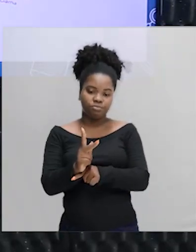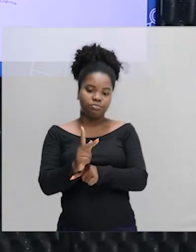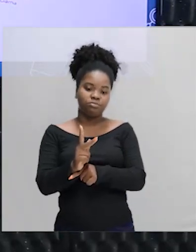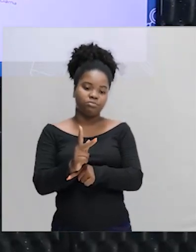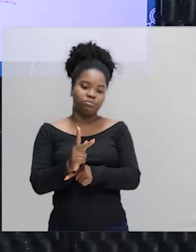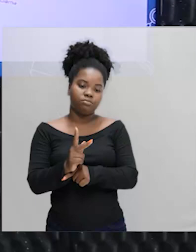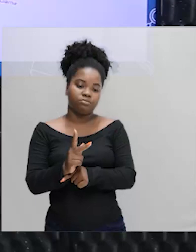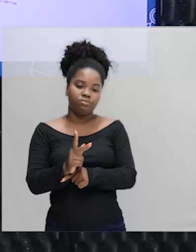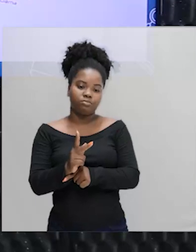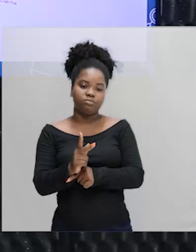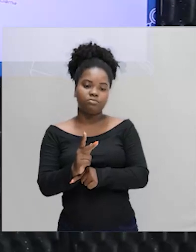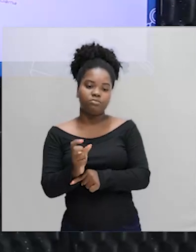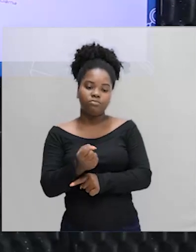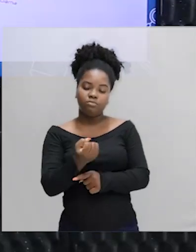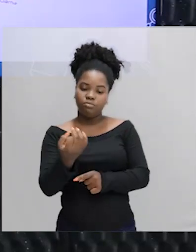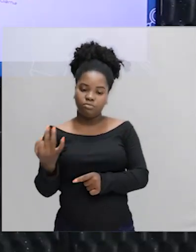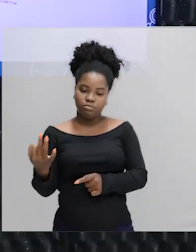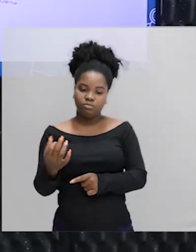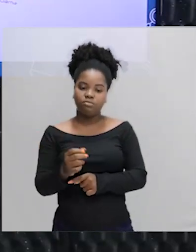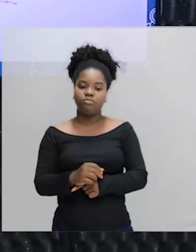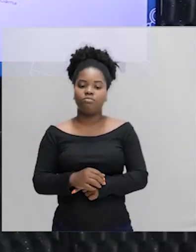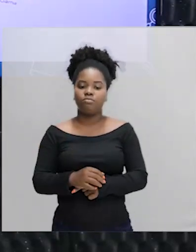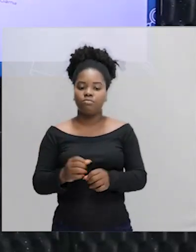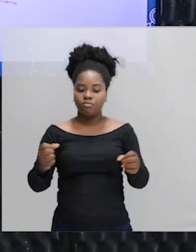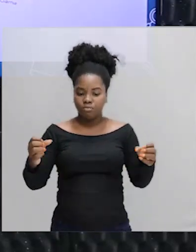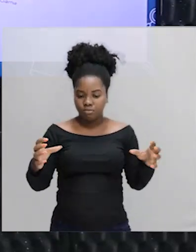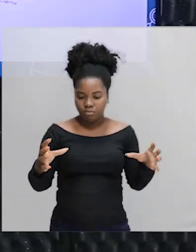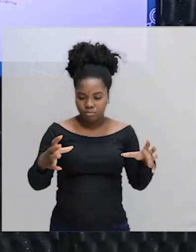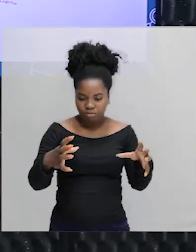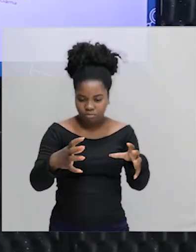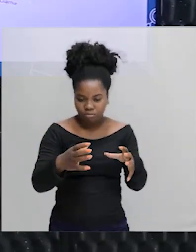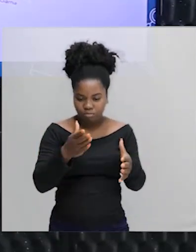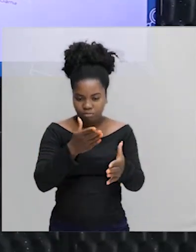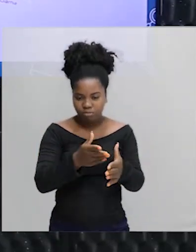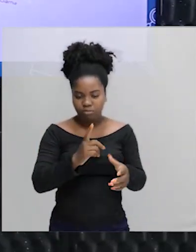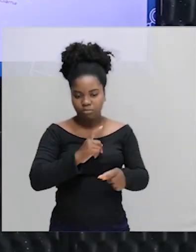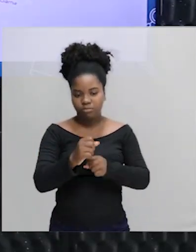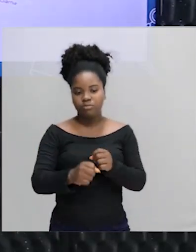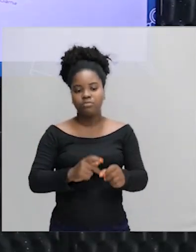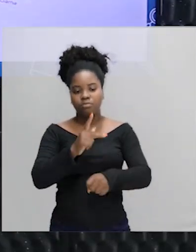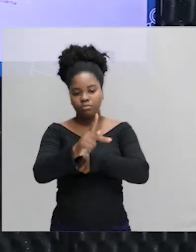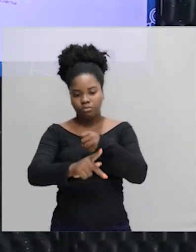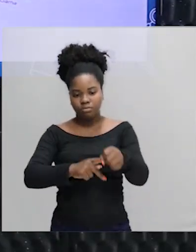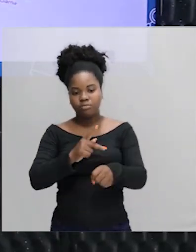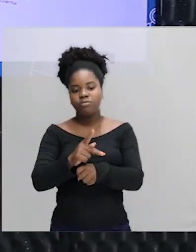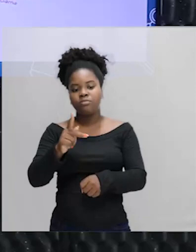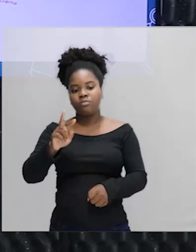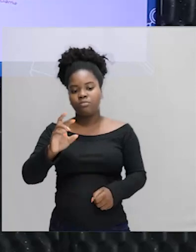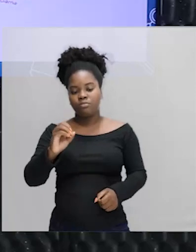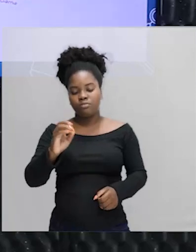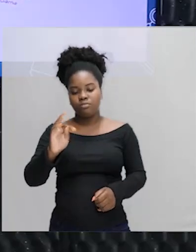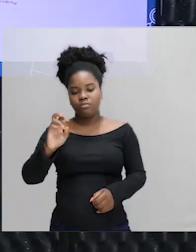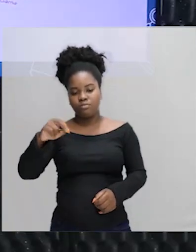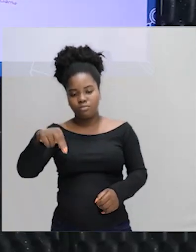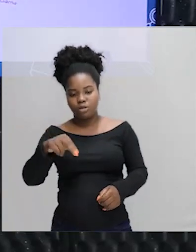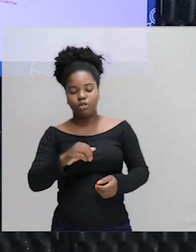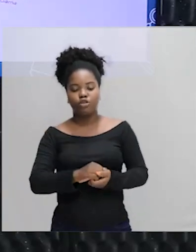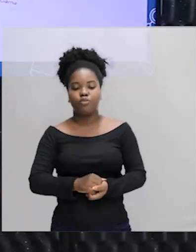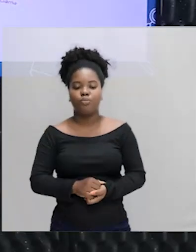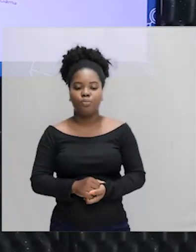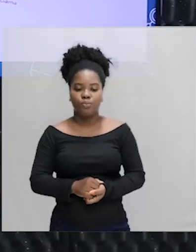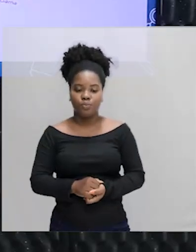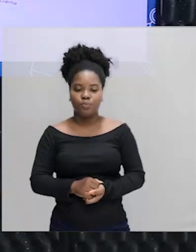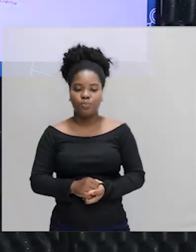grande quantidade de hidrogênio, que é comprimido lá no centro. Então nós temos os prótons, né? Que são ali